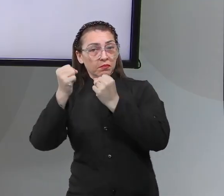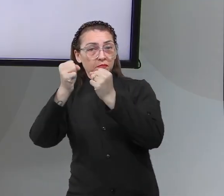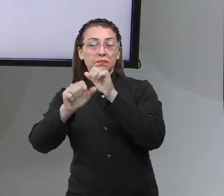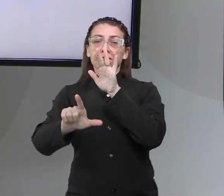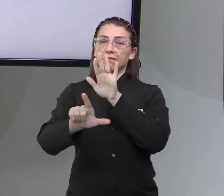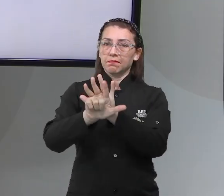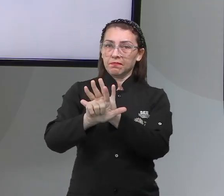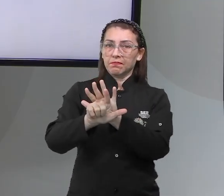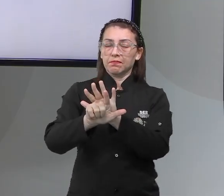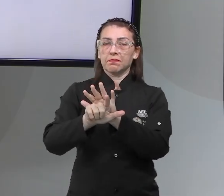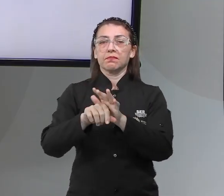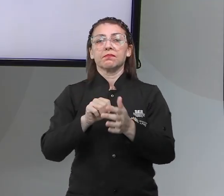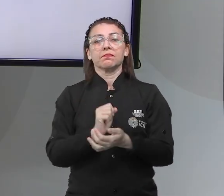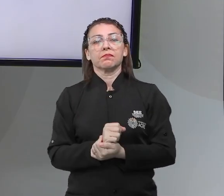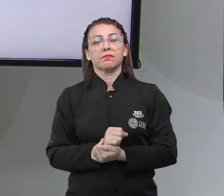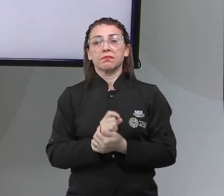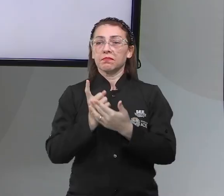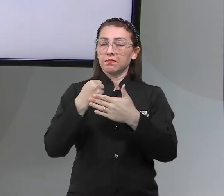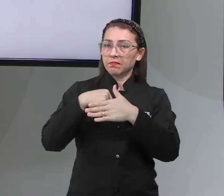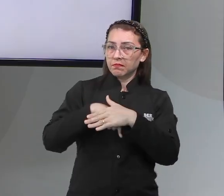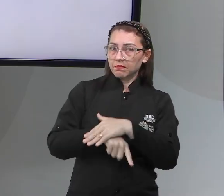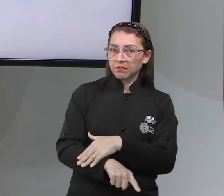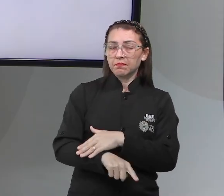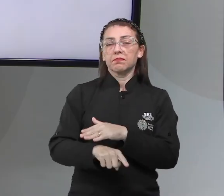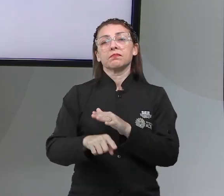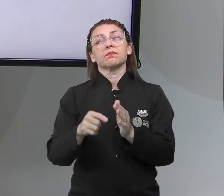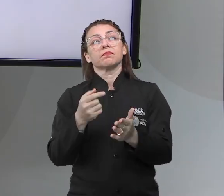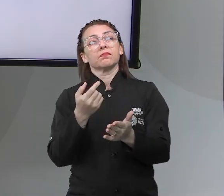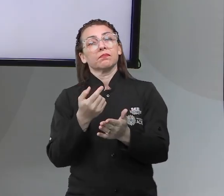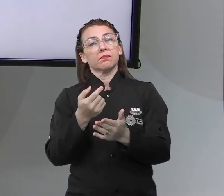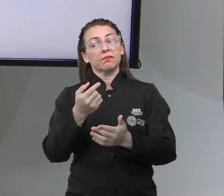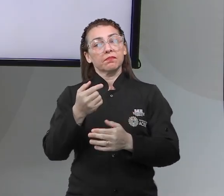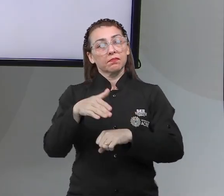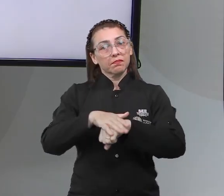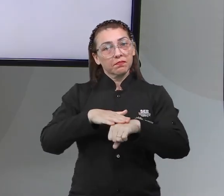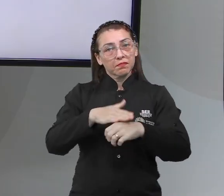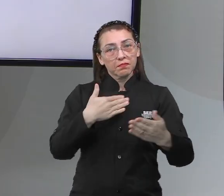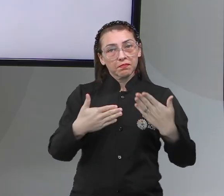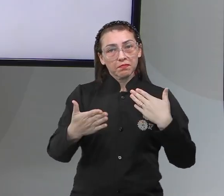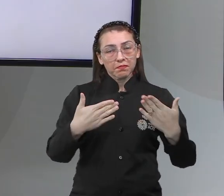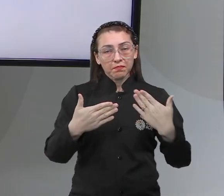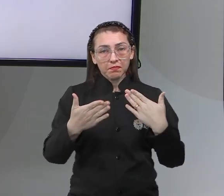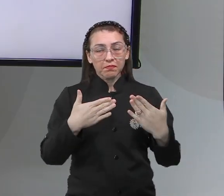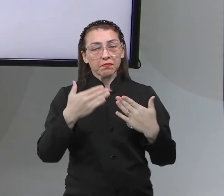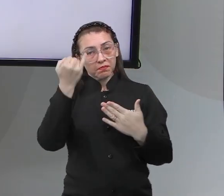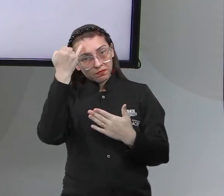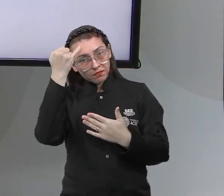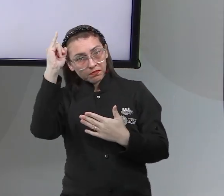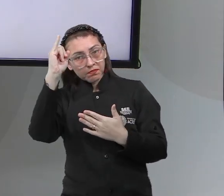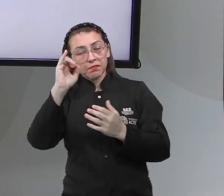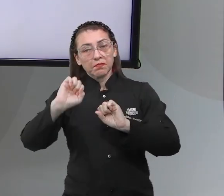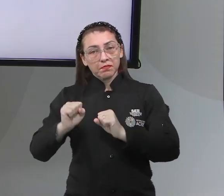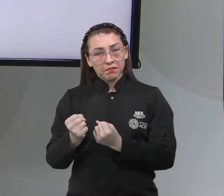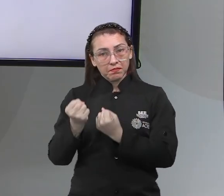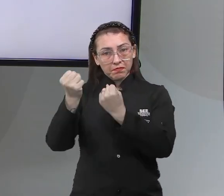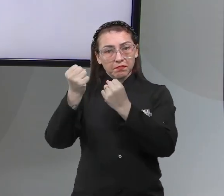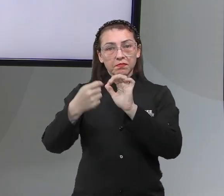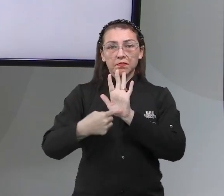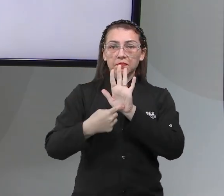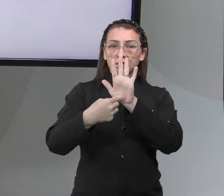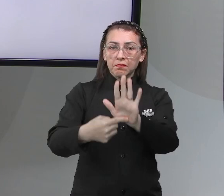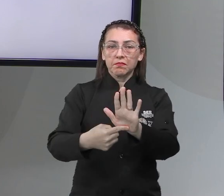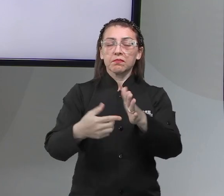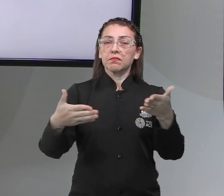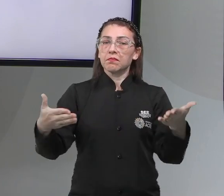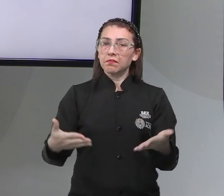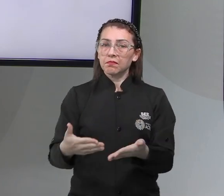das leis. Para aprofundar essa nossa discussão a respeito da ideia de poder, eu apresento a